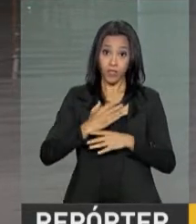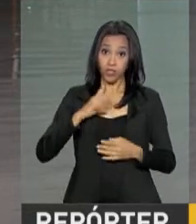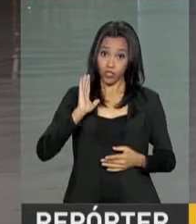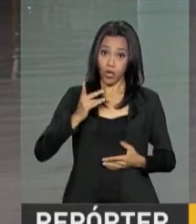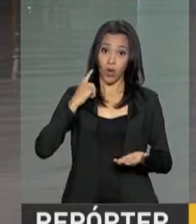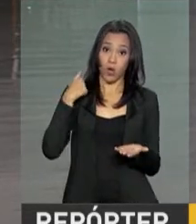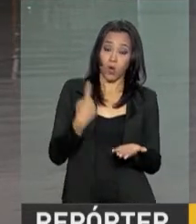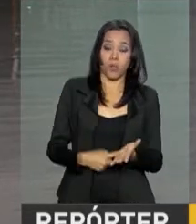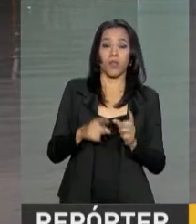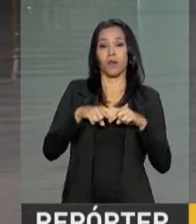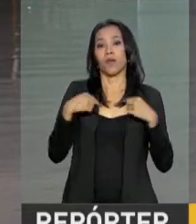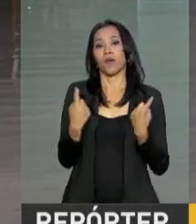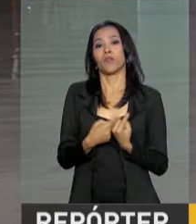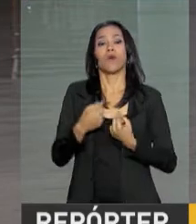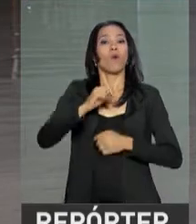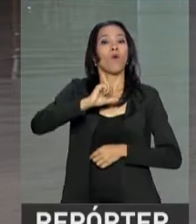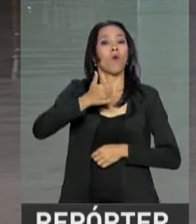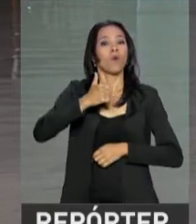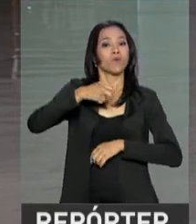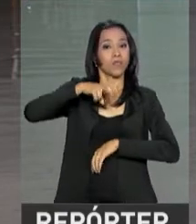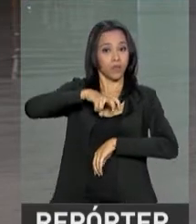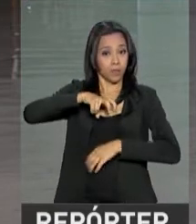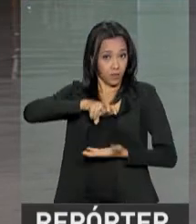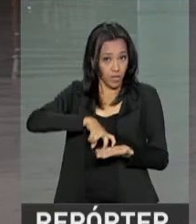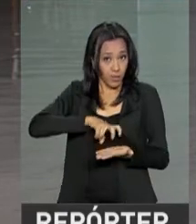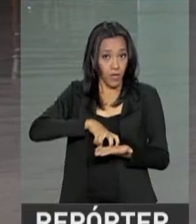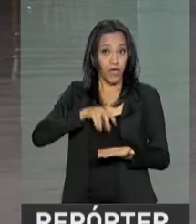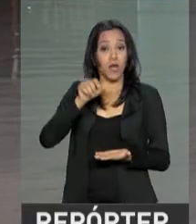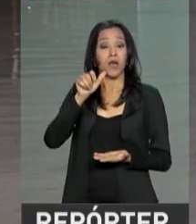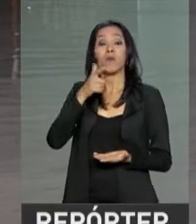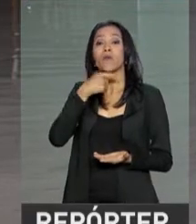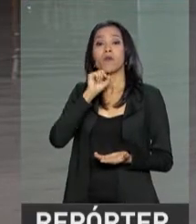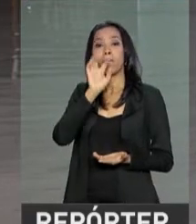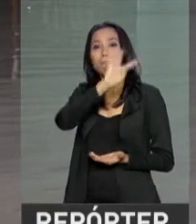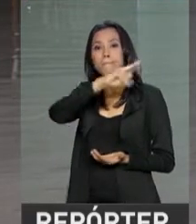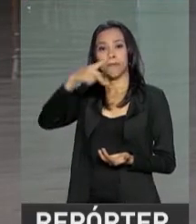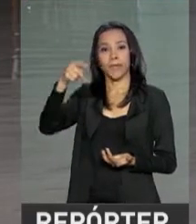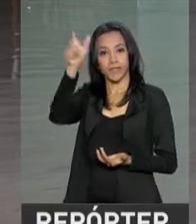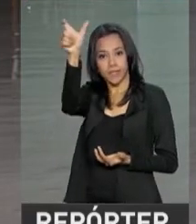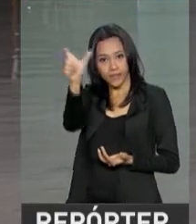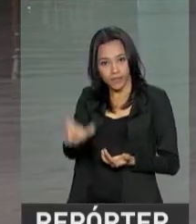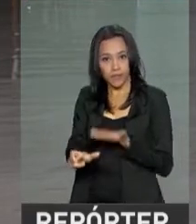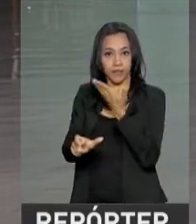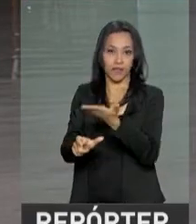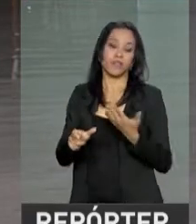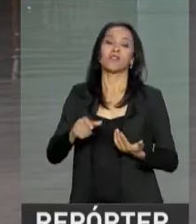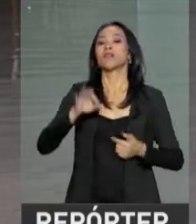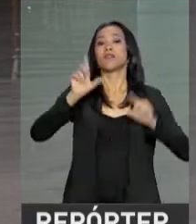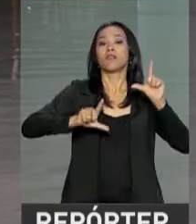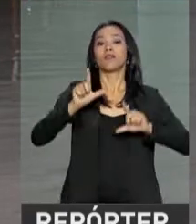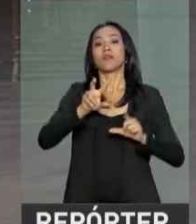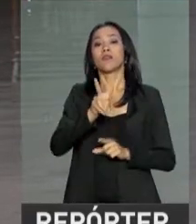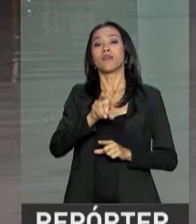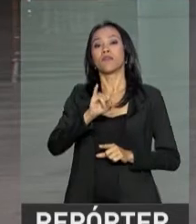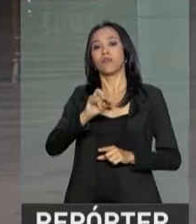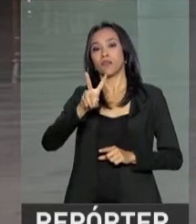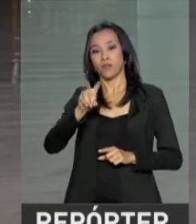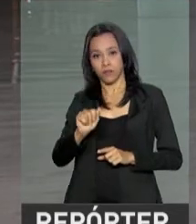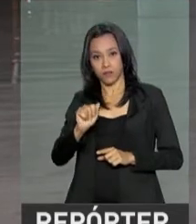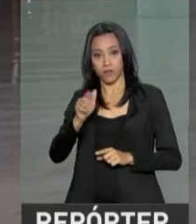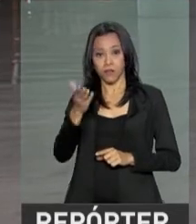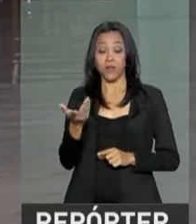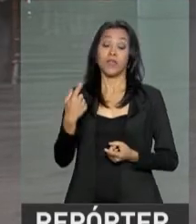às 11 da manhã com o presidente da rede vida de televisão joão monteiro de barros neto e ao meio dia ele recebe um